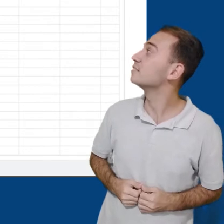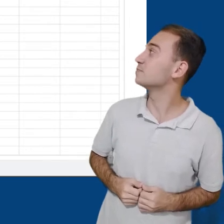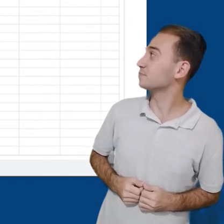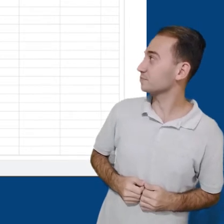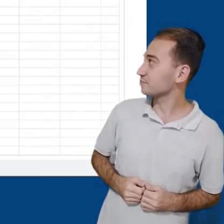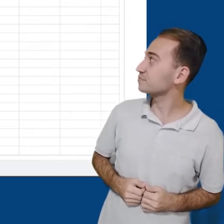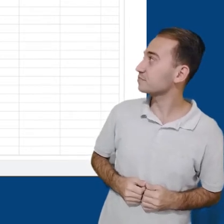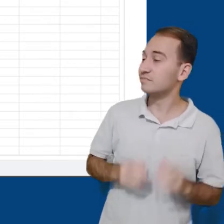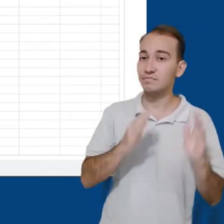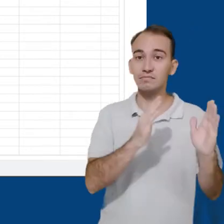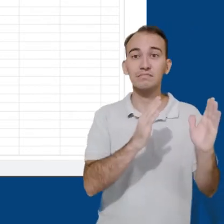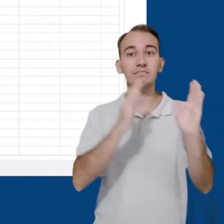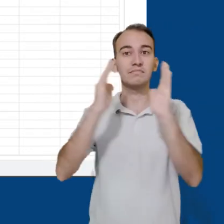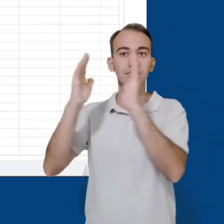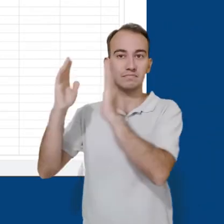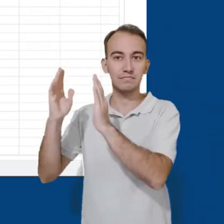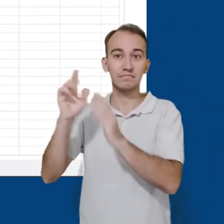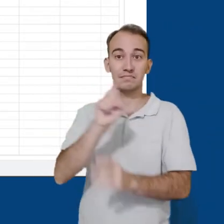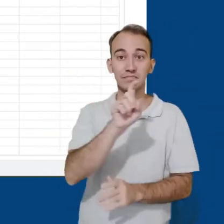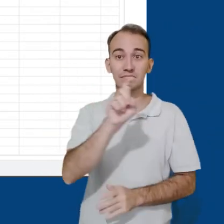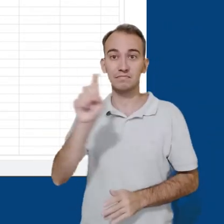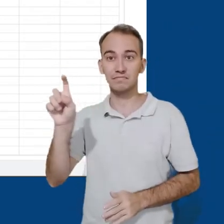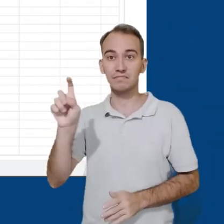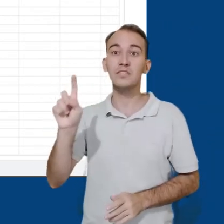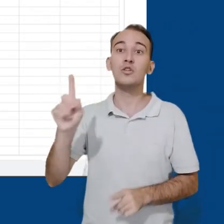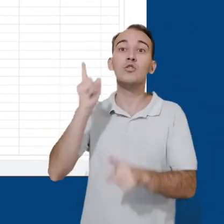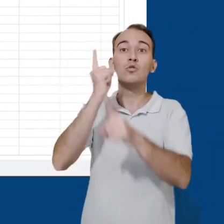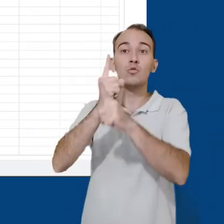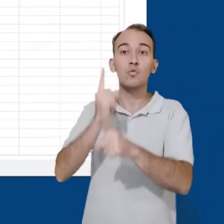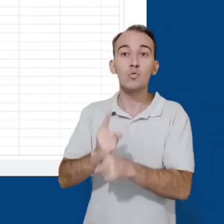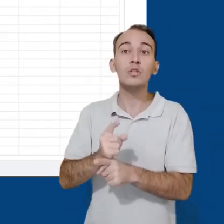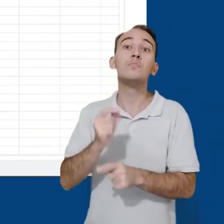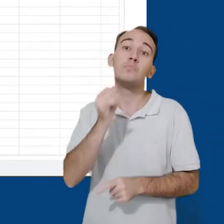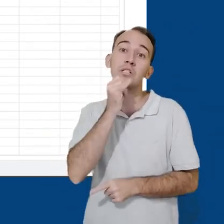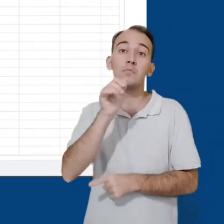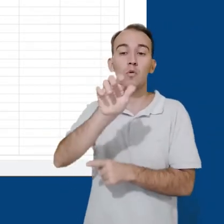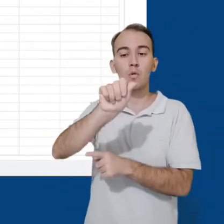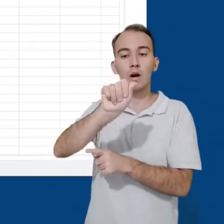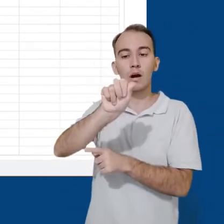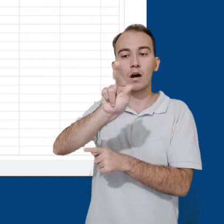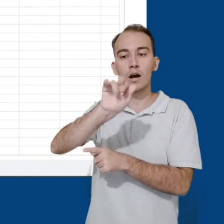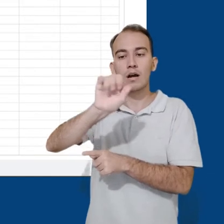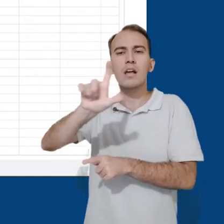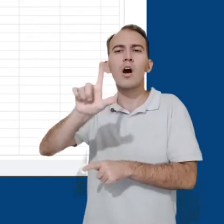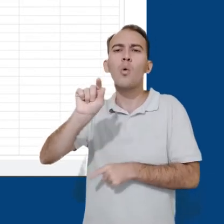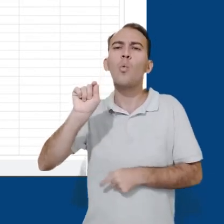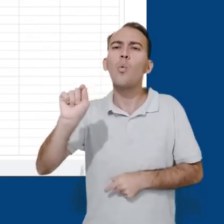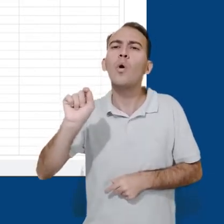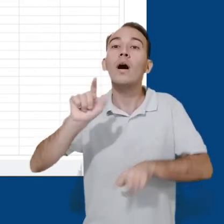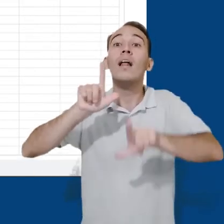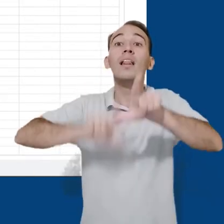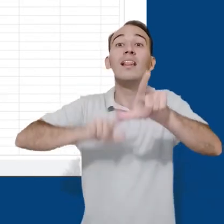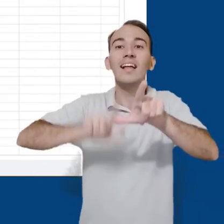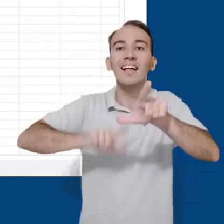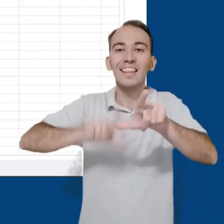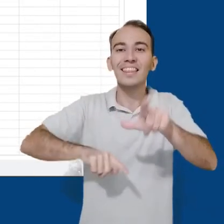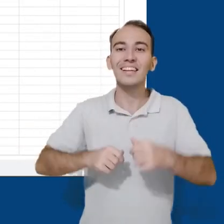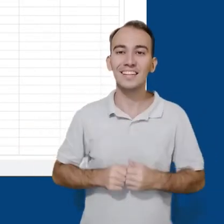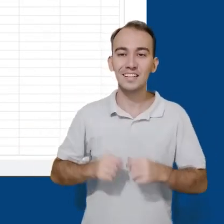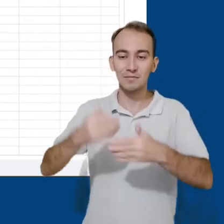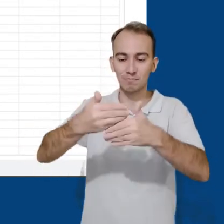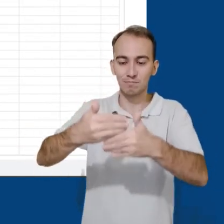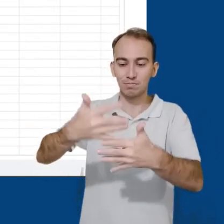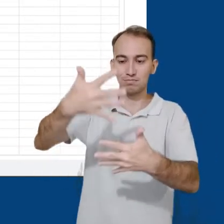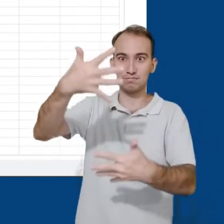e ao lado da direção de tipo de texto da célula podemos encontrar o nome areal com uma seta apontando para baixo ao clicar